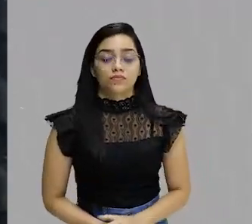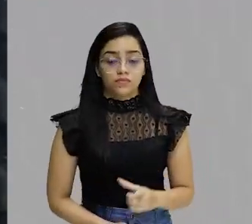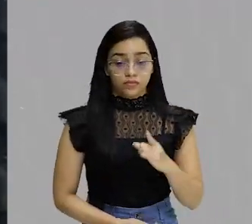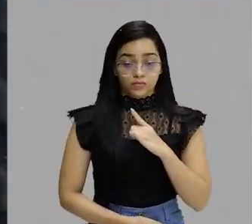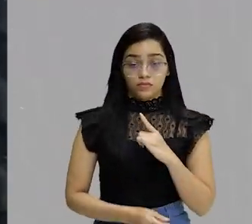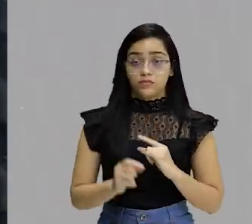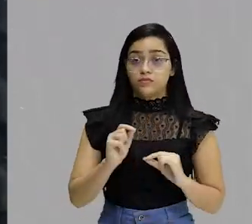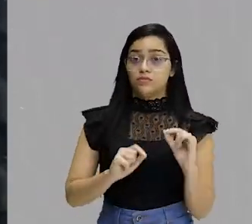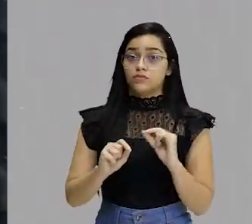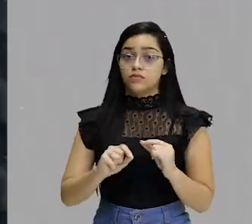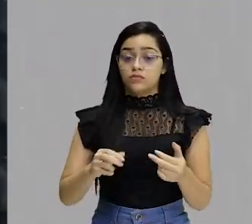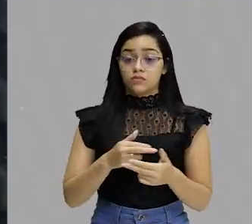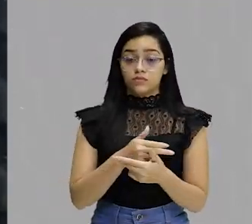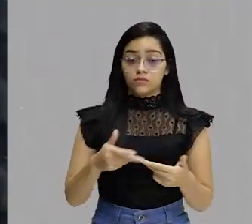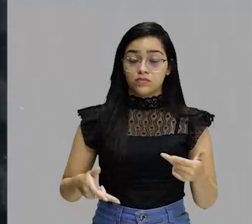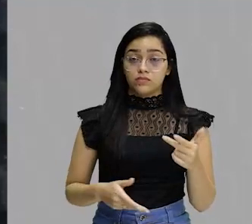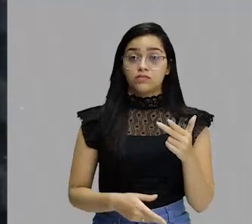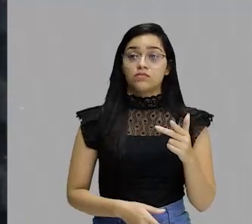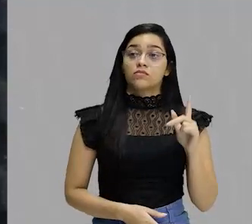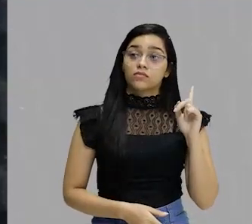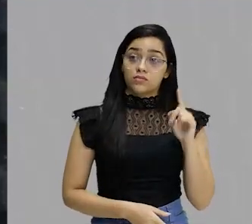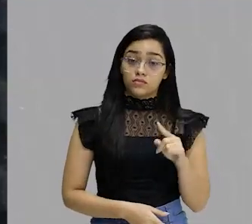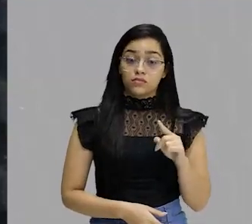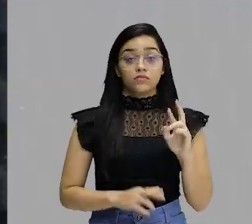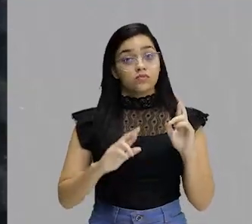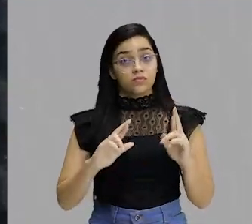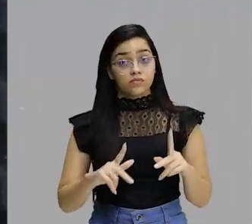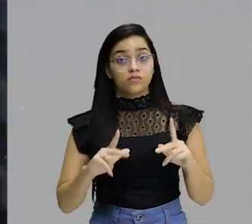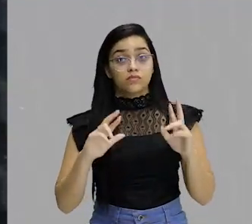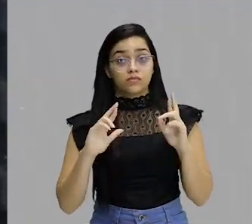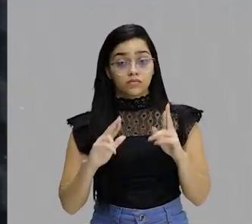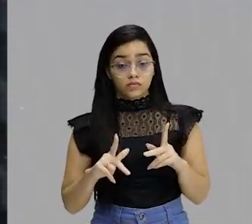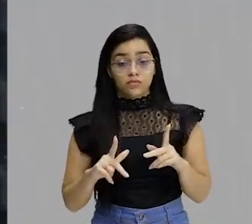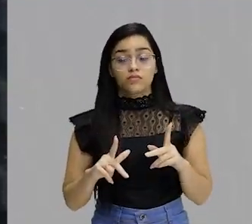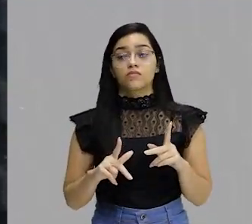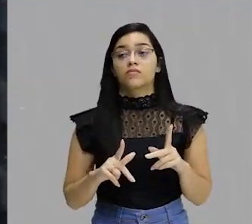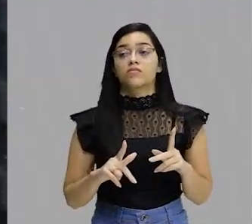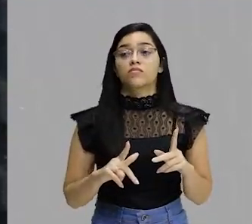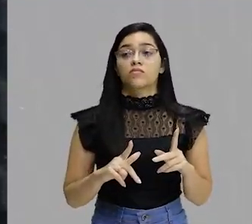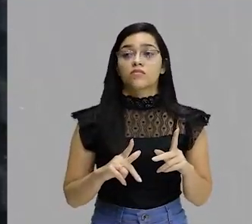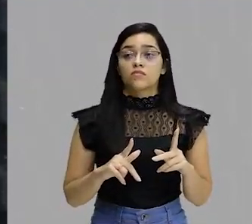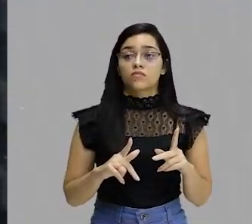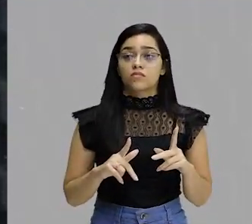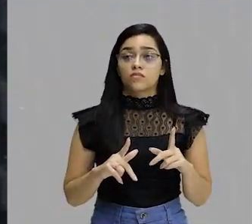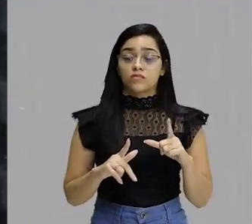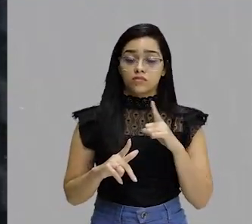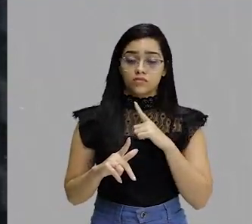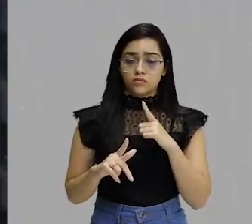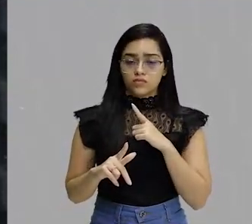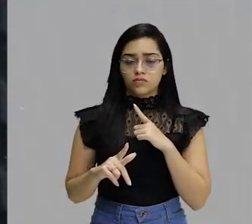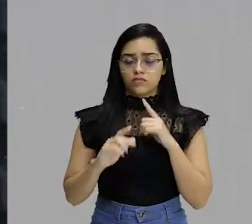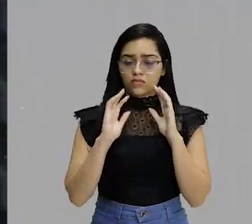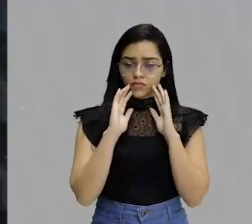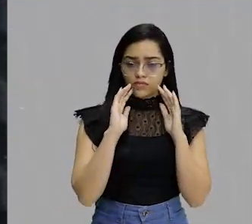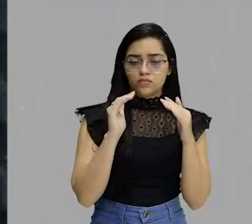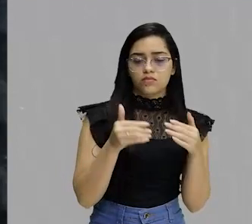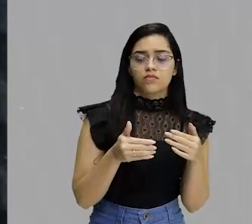formam essas plantas são muito diferenciados e com uma